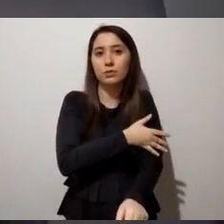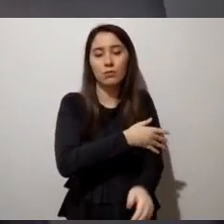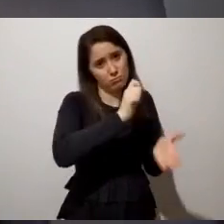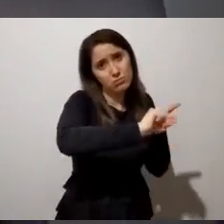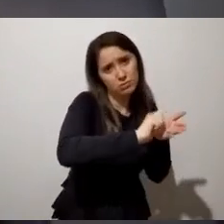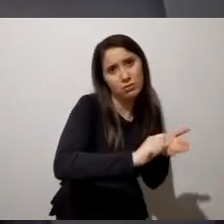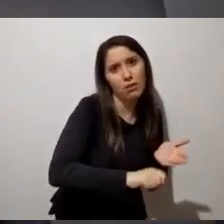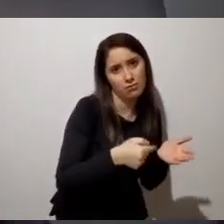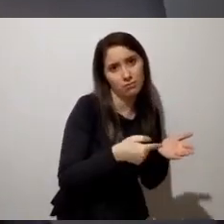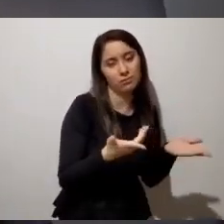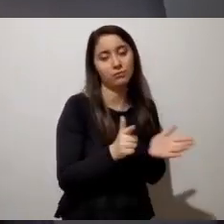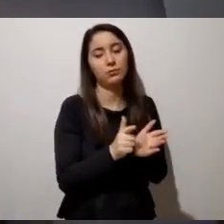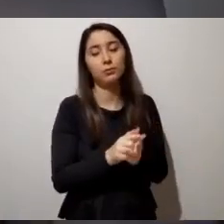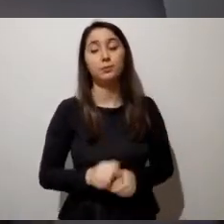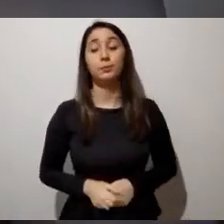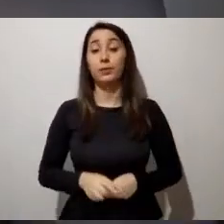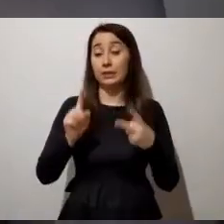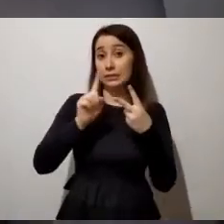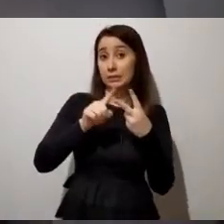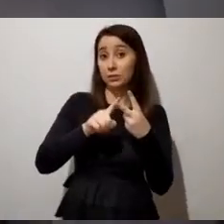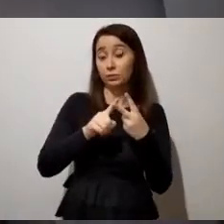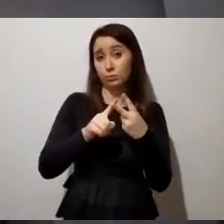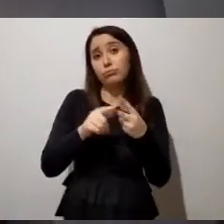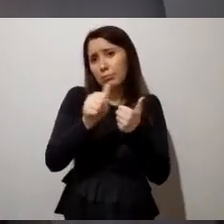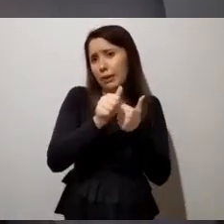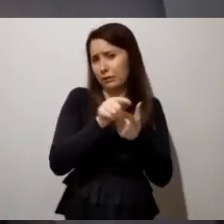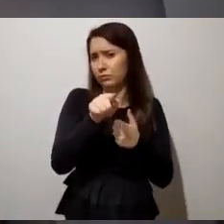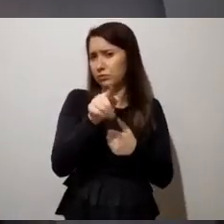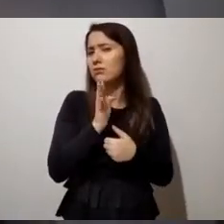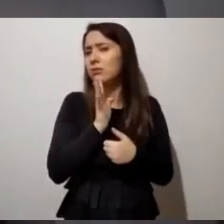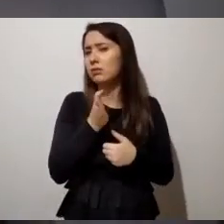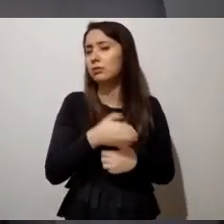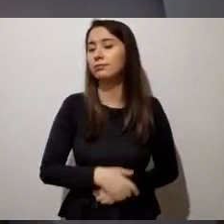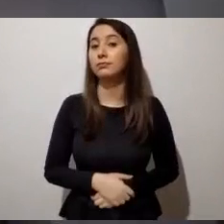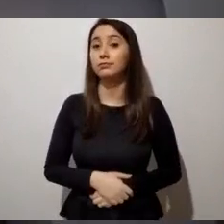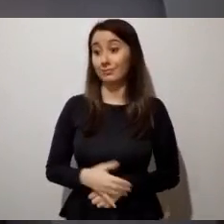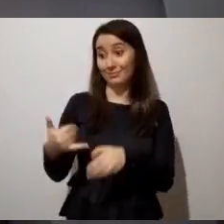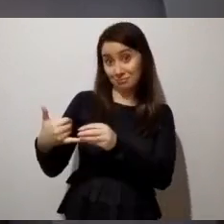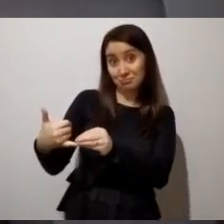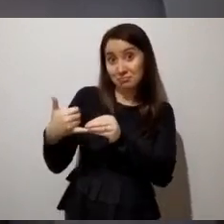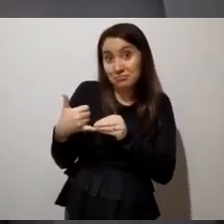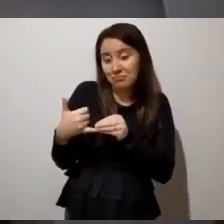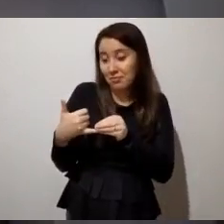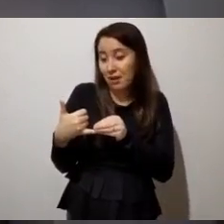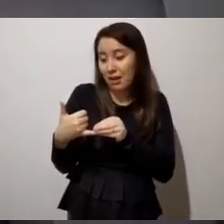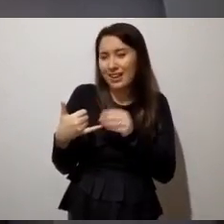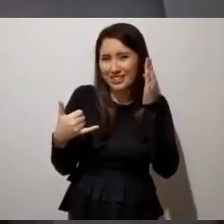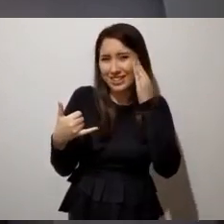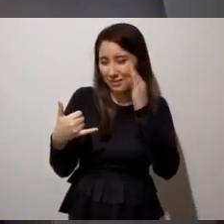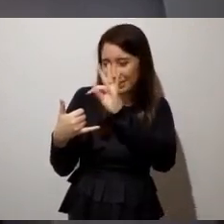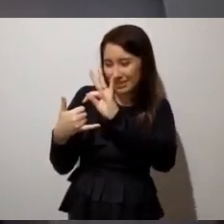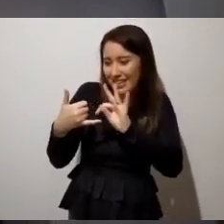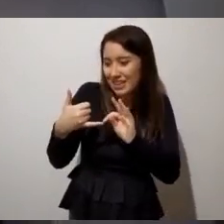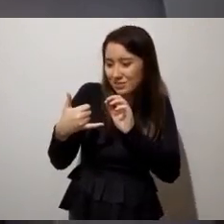segundo passo é algo que está muito próximo de você. Pega o seu celular. Sabe ali quando a gente vai digitar um texto e aparecem